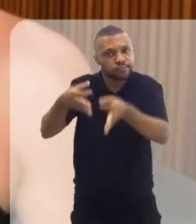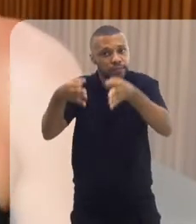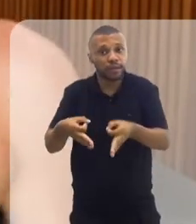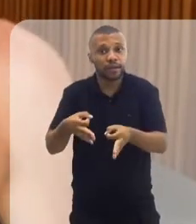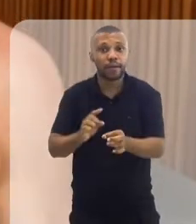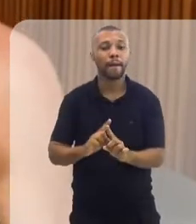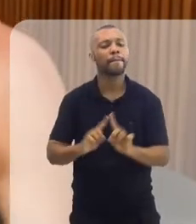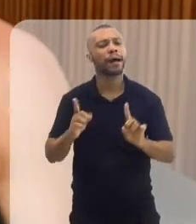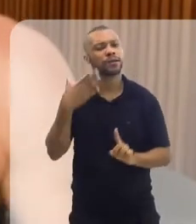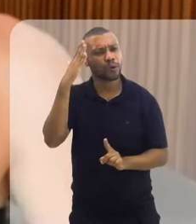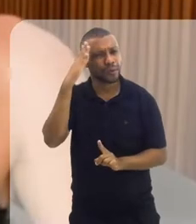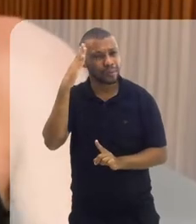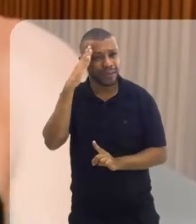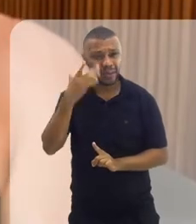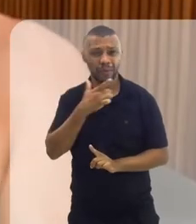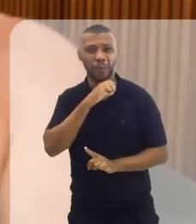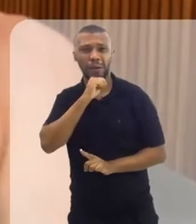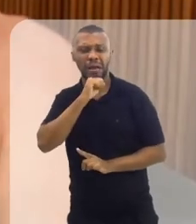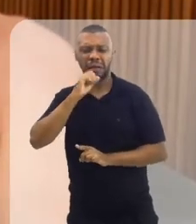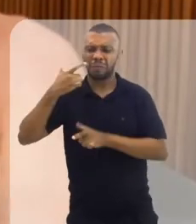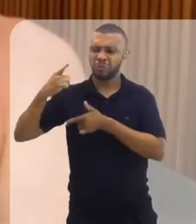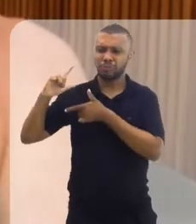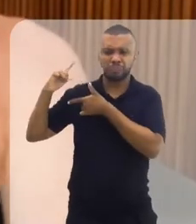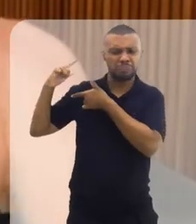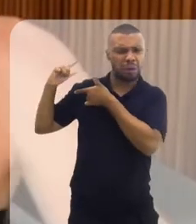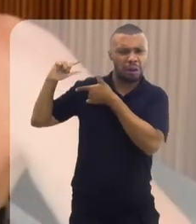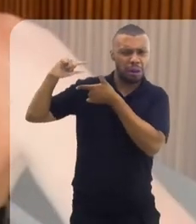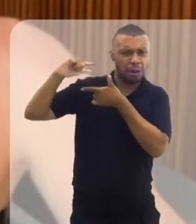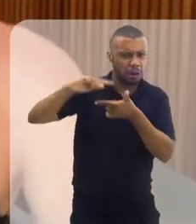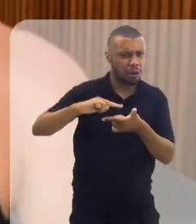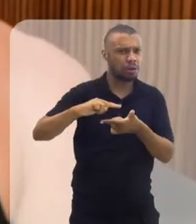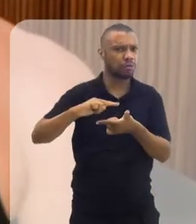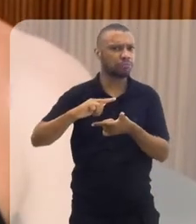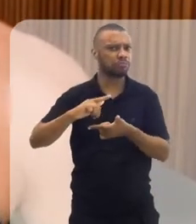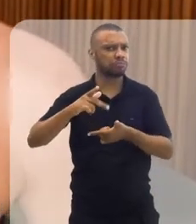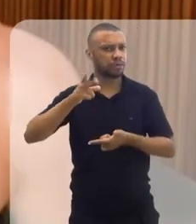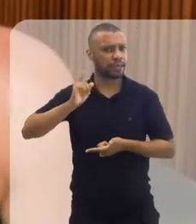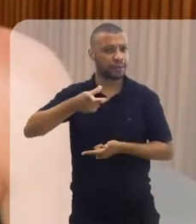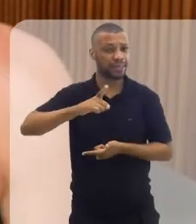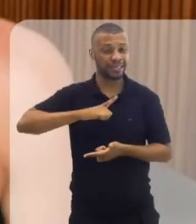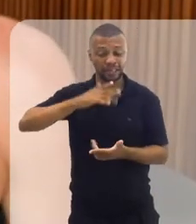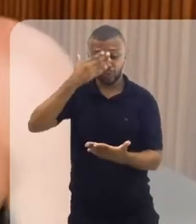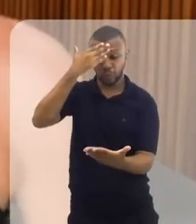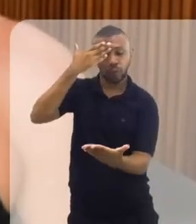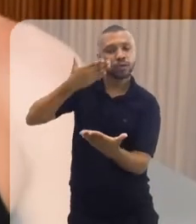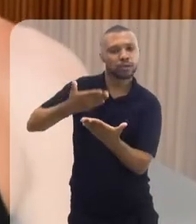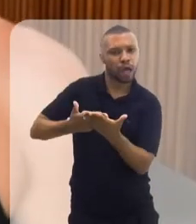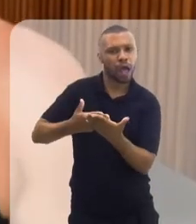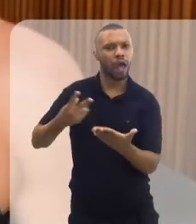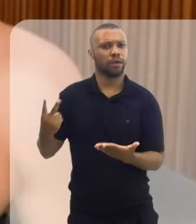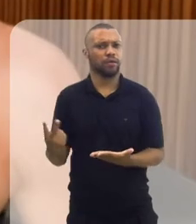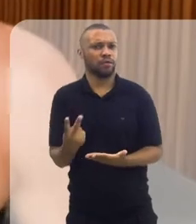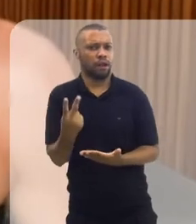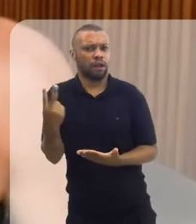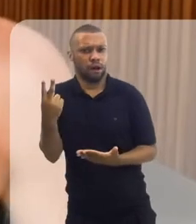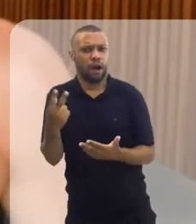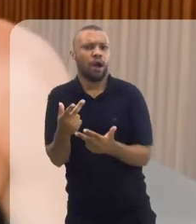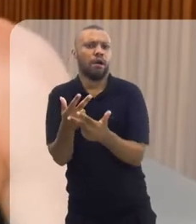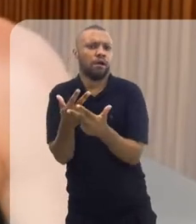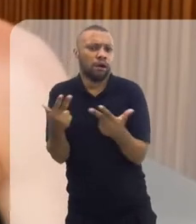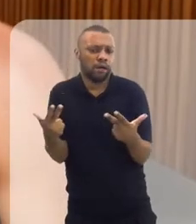eu sabia que meu pai era muito conservador, que ele tinha ali as suas crenças,